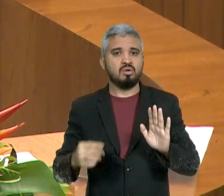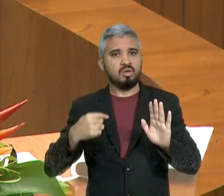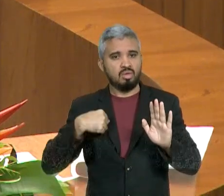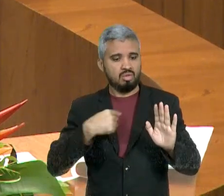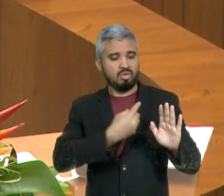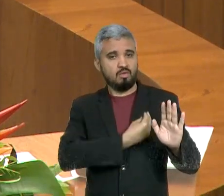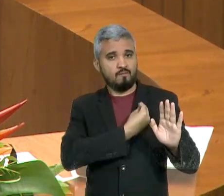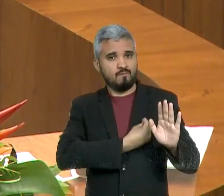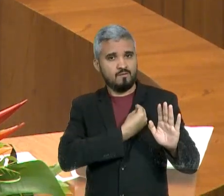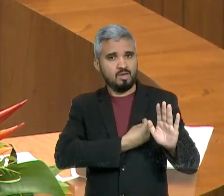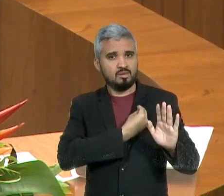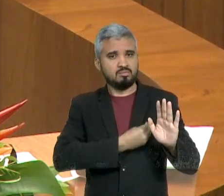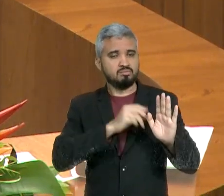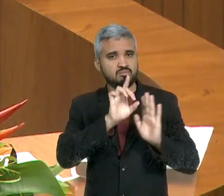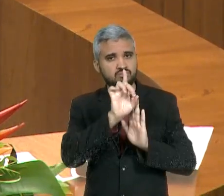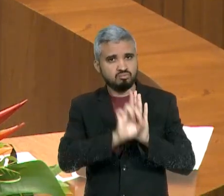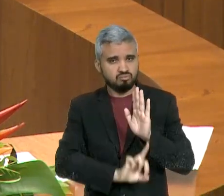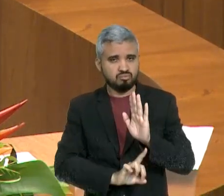vida,